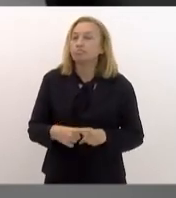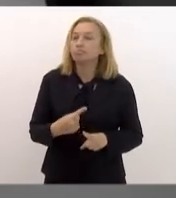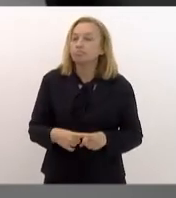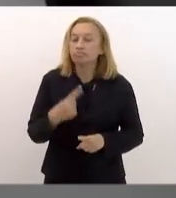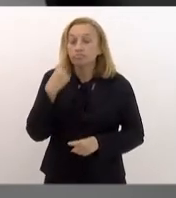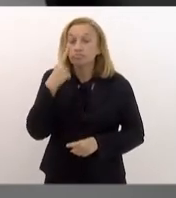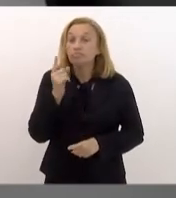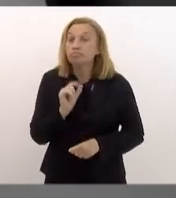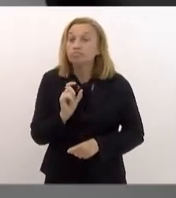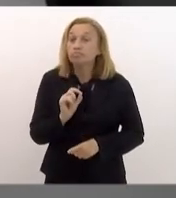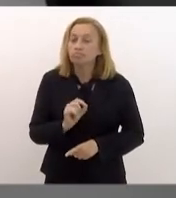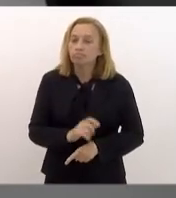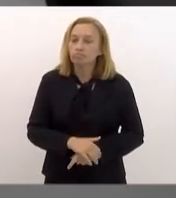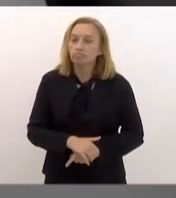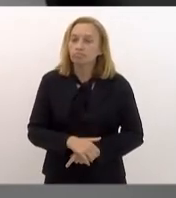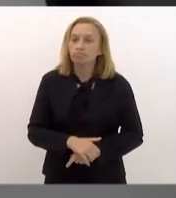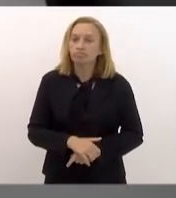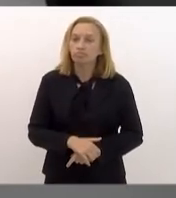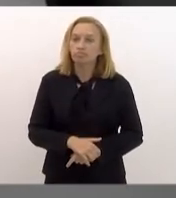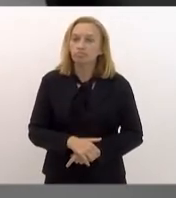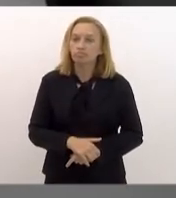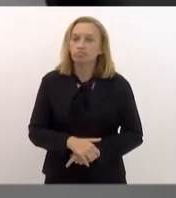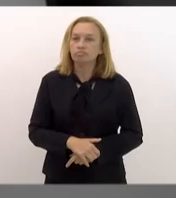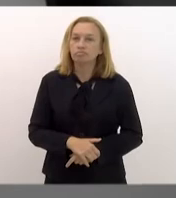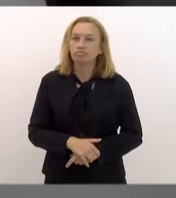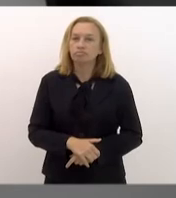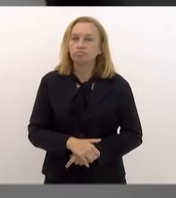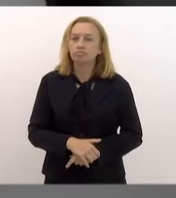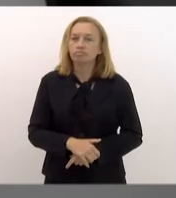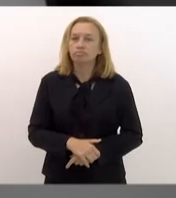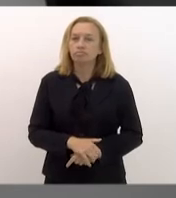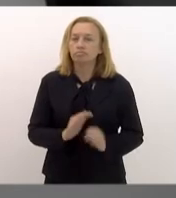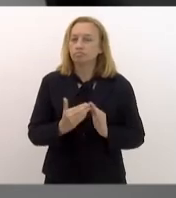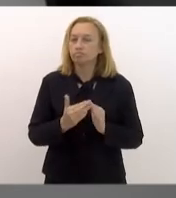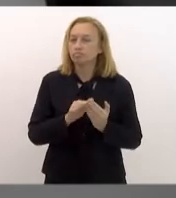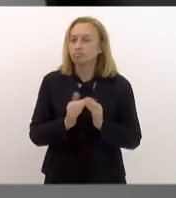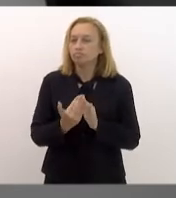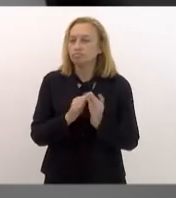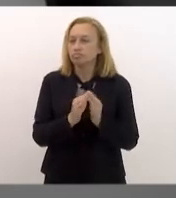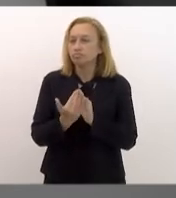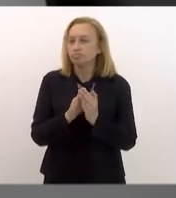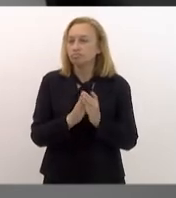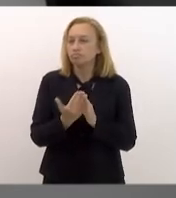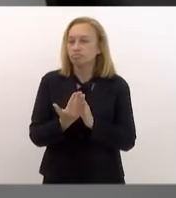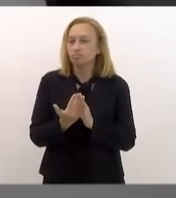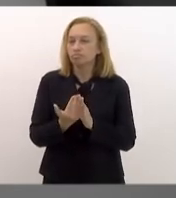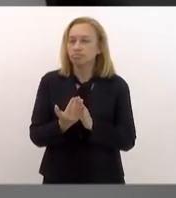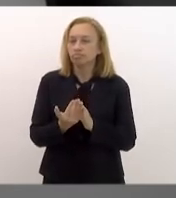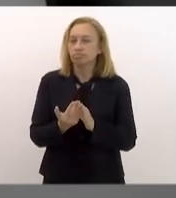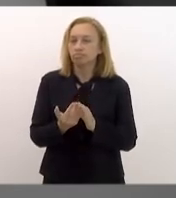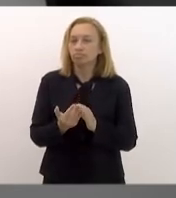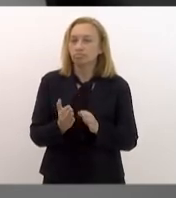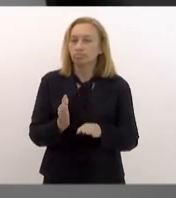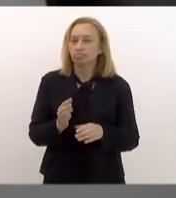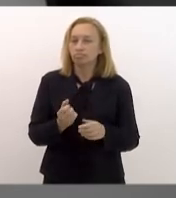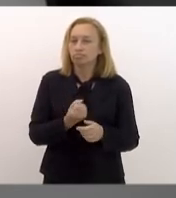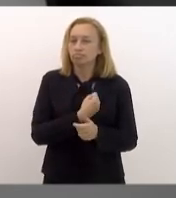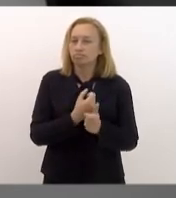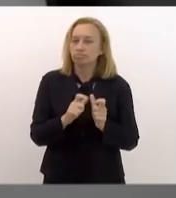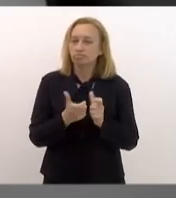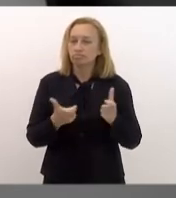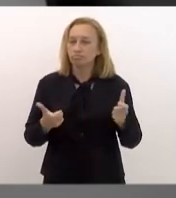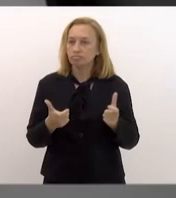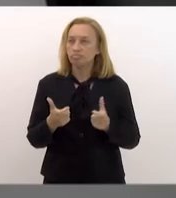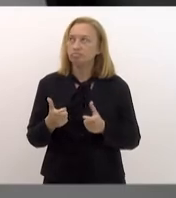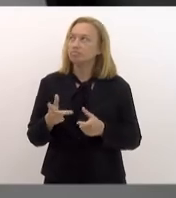está vendo que a ocupação desordenada cada dia maior. Última reunião que nós tivemos juntos, a gente falou sobre